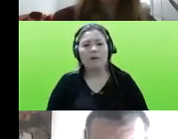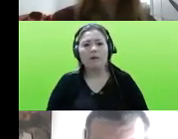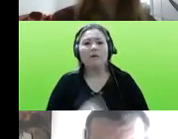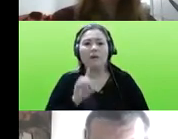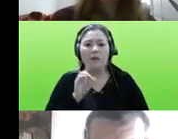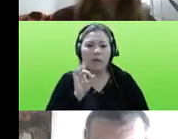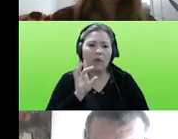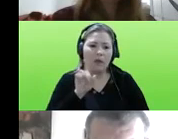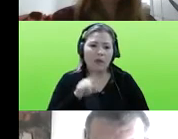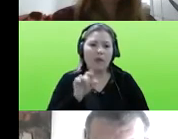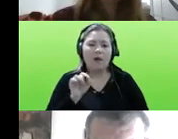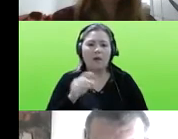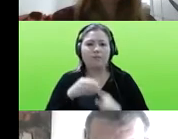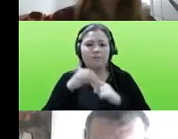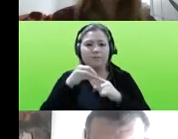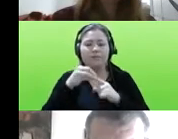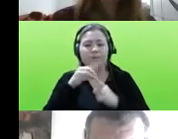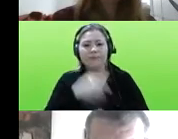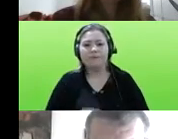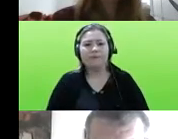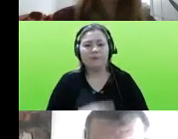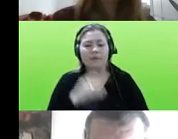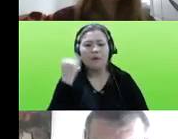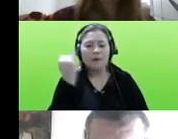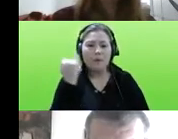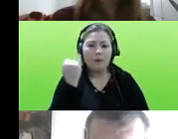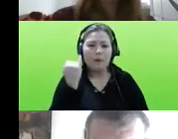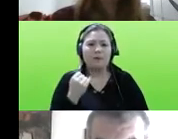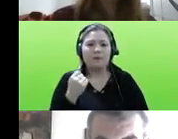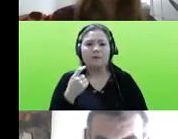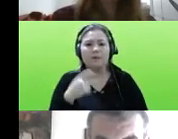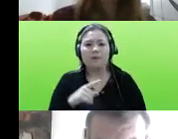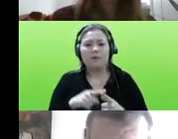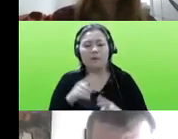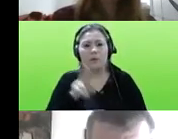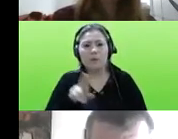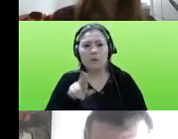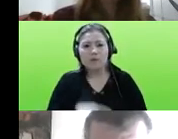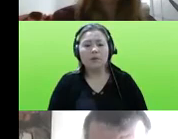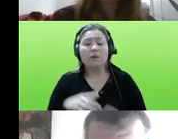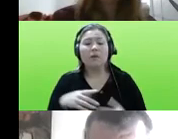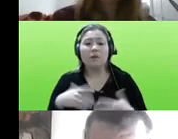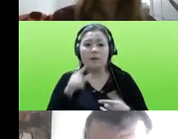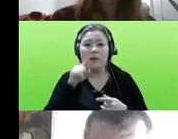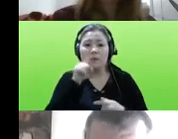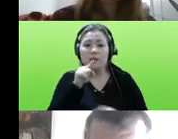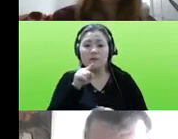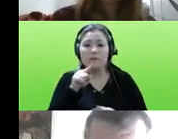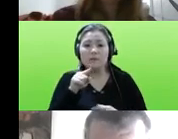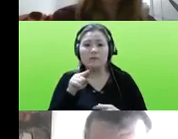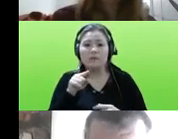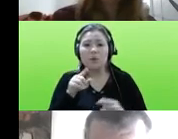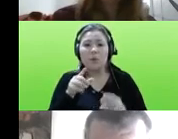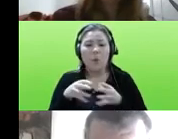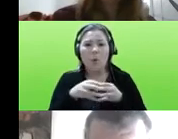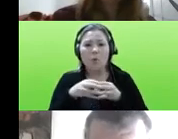obviamente, a fonte, digamos assim, importante que Riley Egg usa, E aí, nesse conjunto